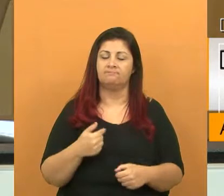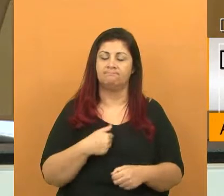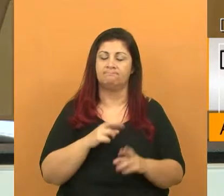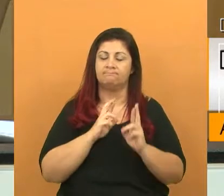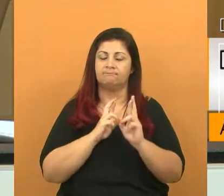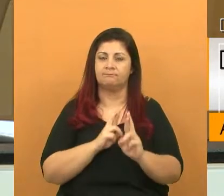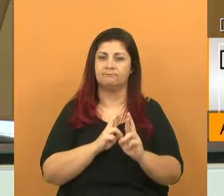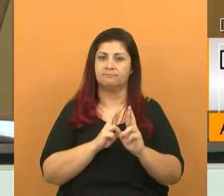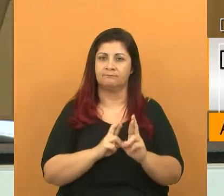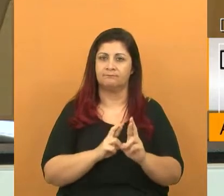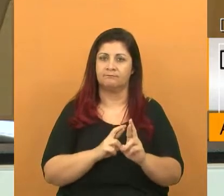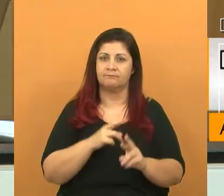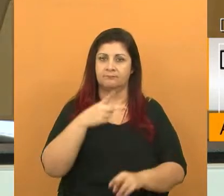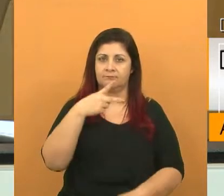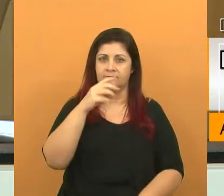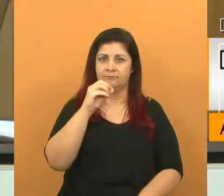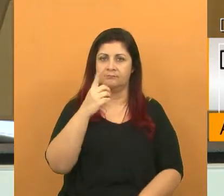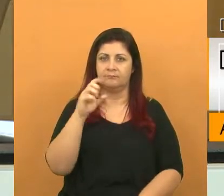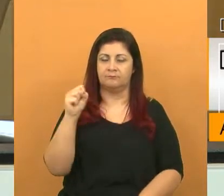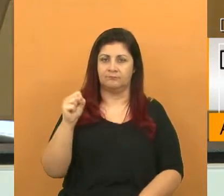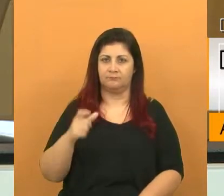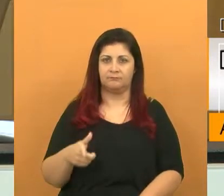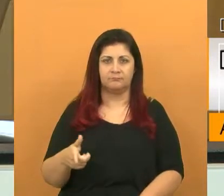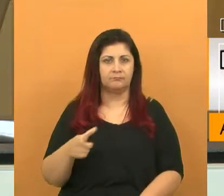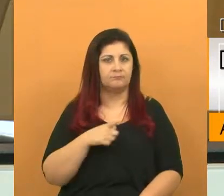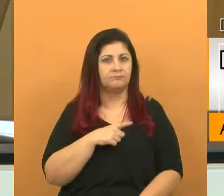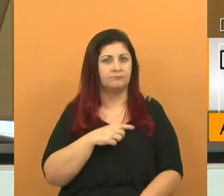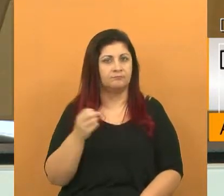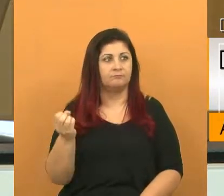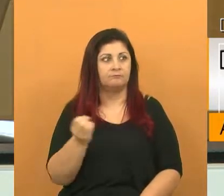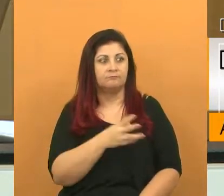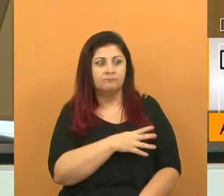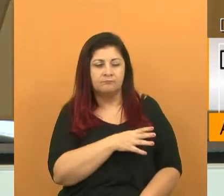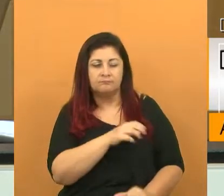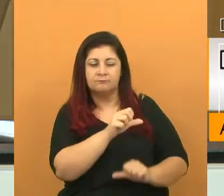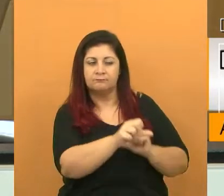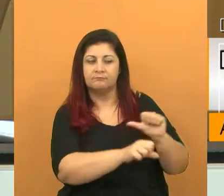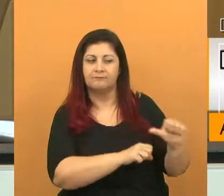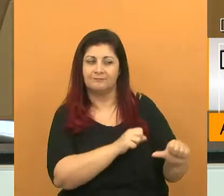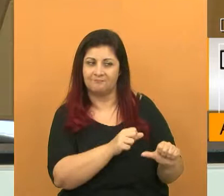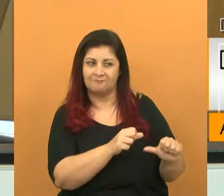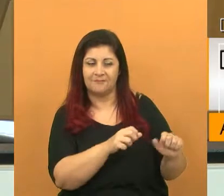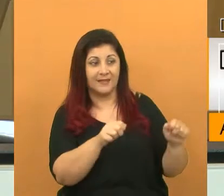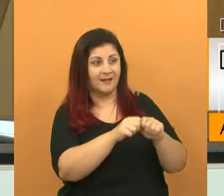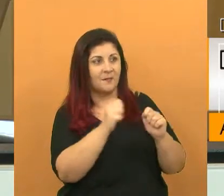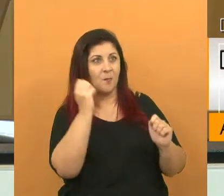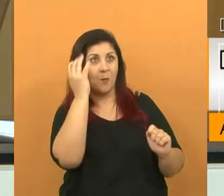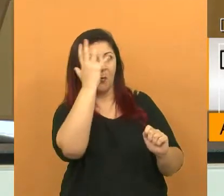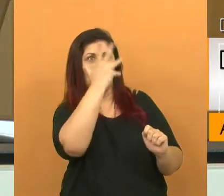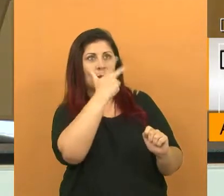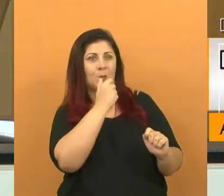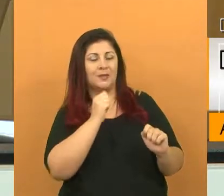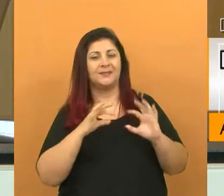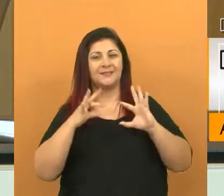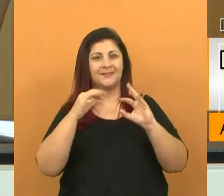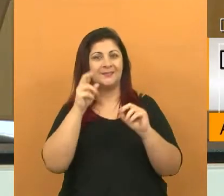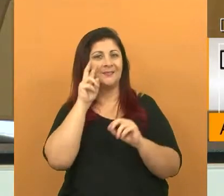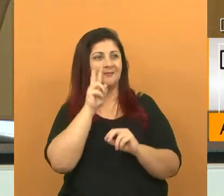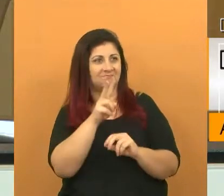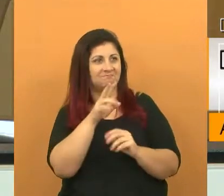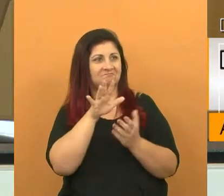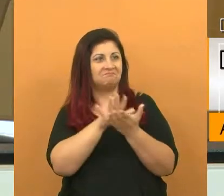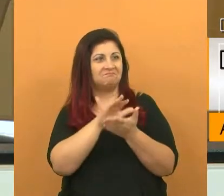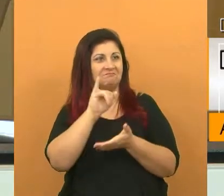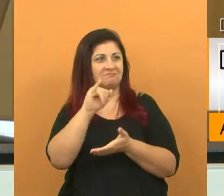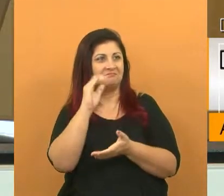de que em 2018 a gente tem um novo cenário que vir um cartão postal da nossa cidade a lagoa